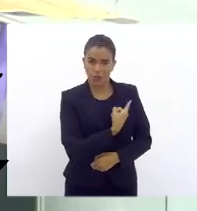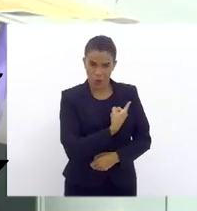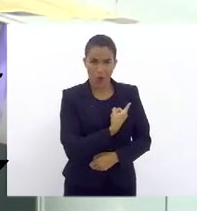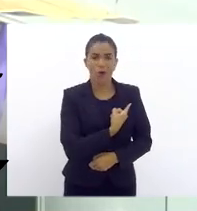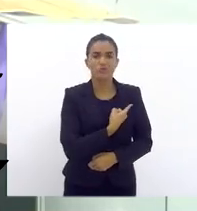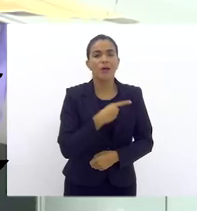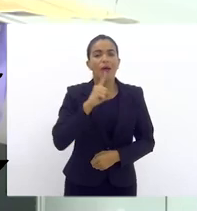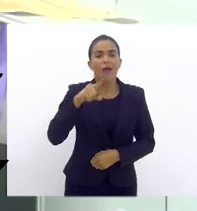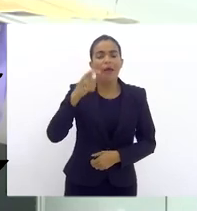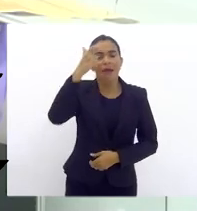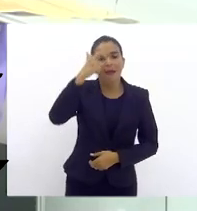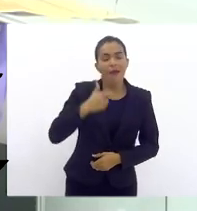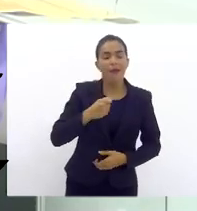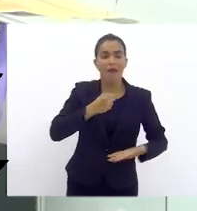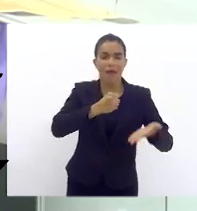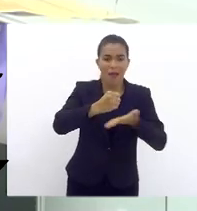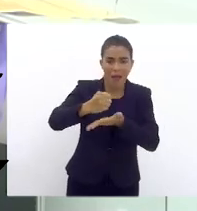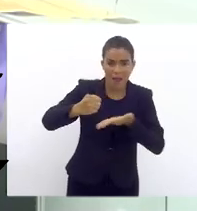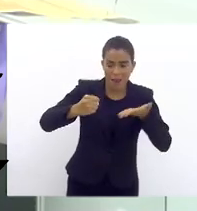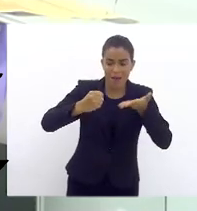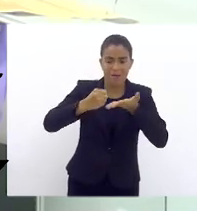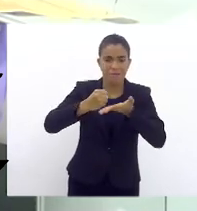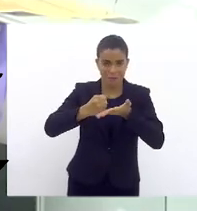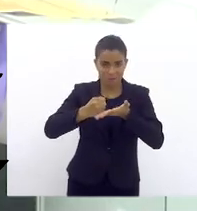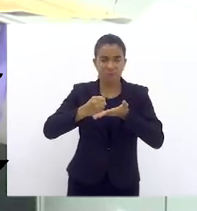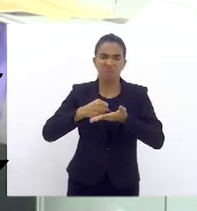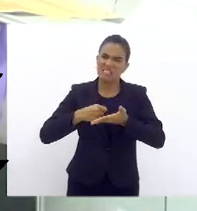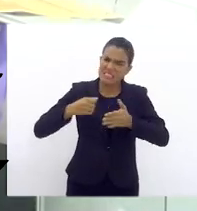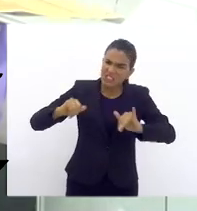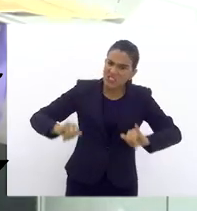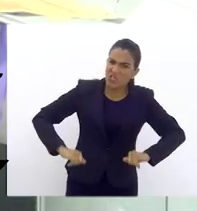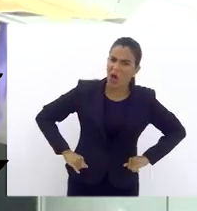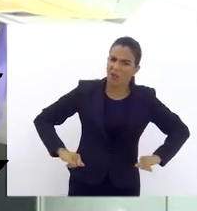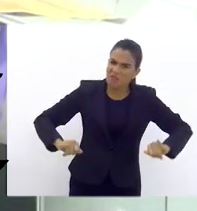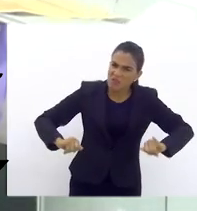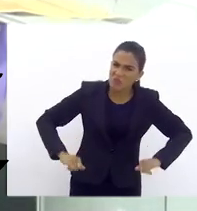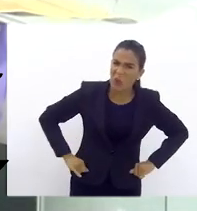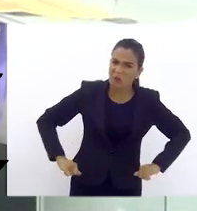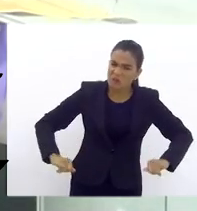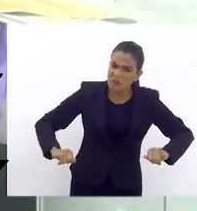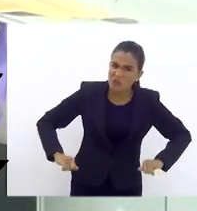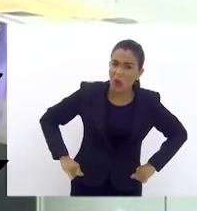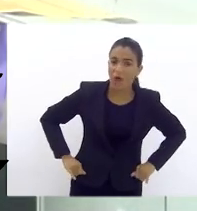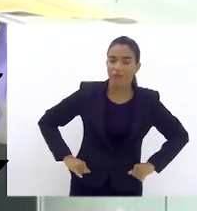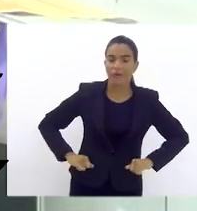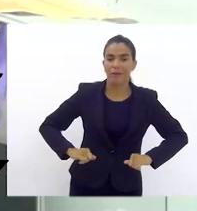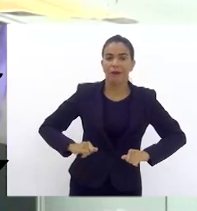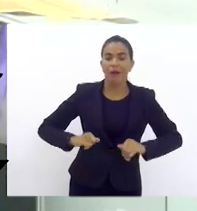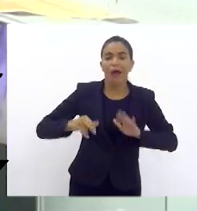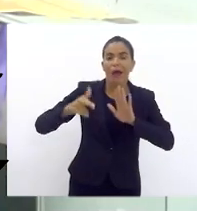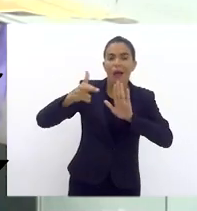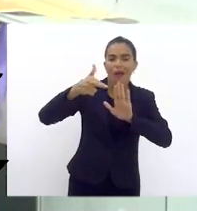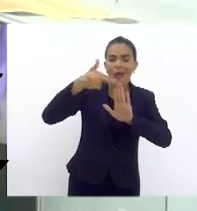a base nós Sofremos muito para chegarmos até vocês ou a resolução desses problemas então fica